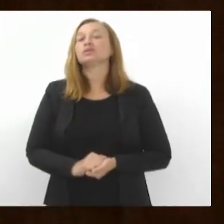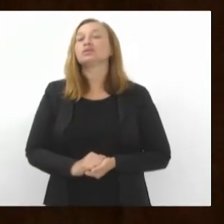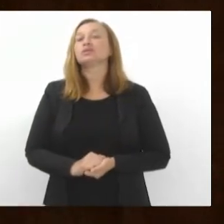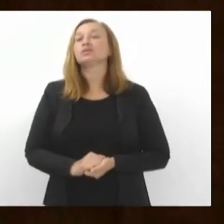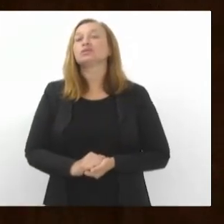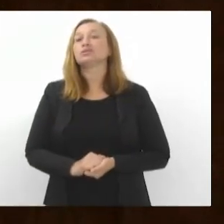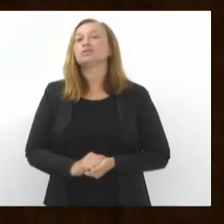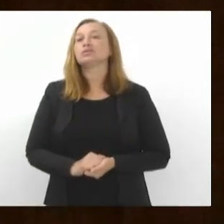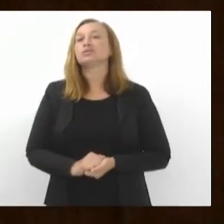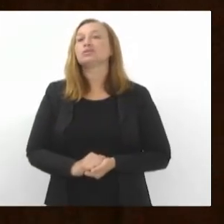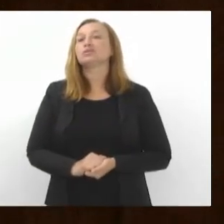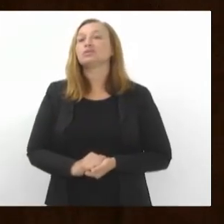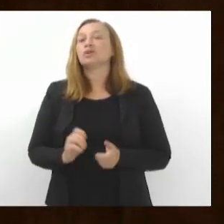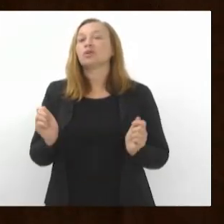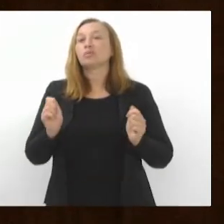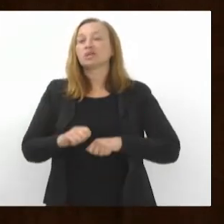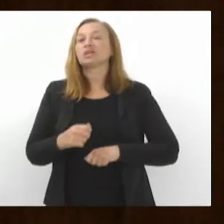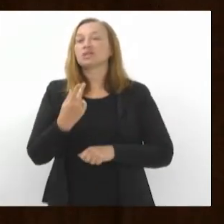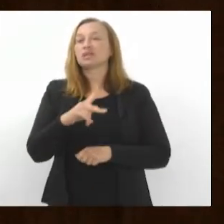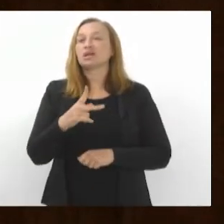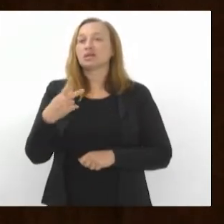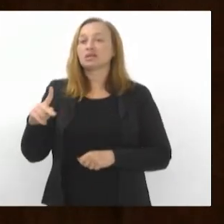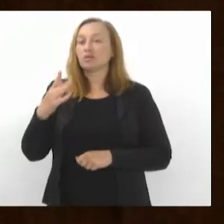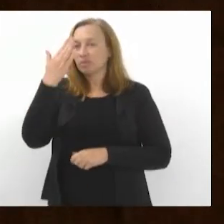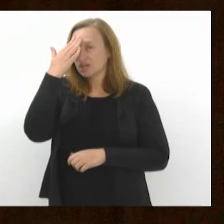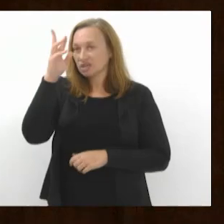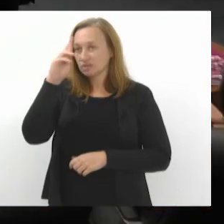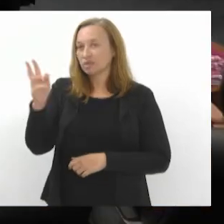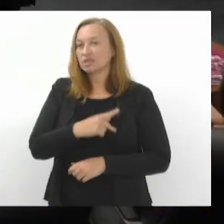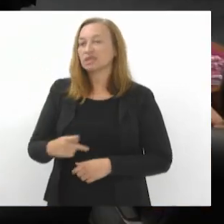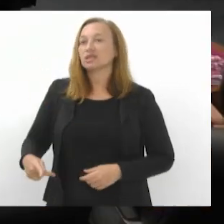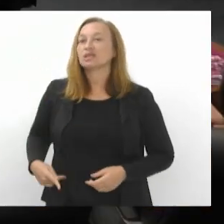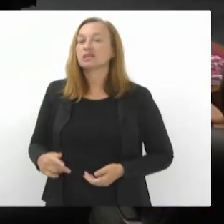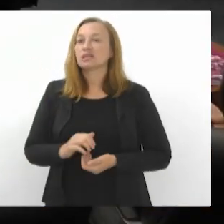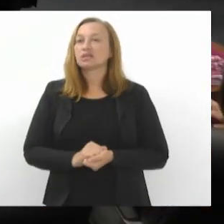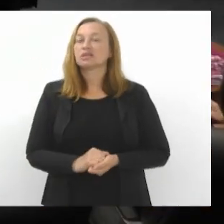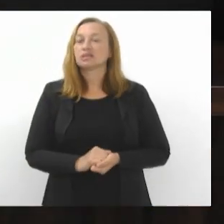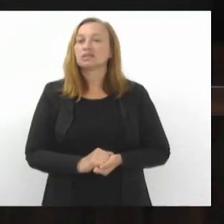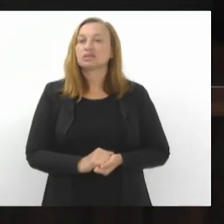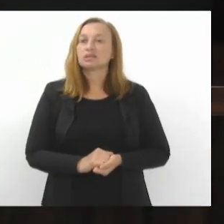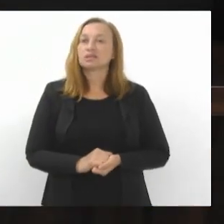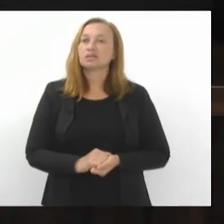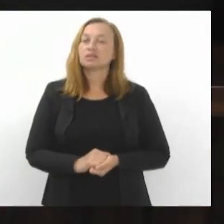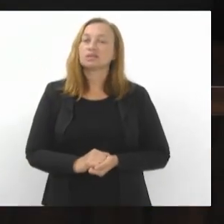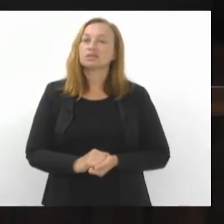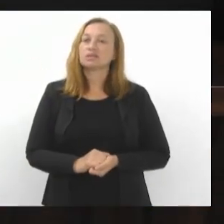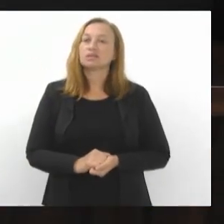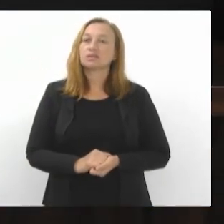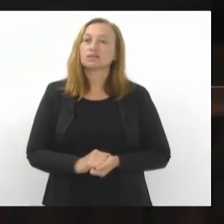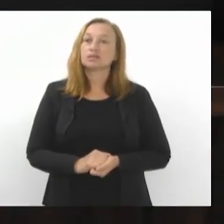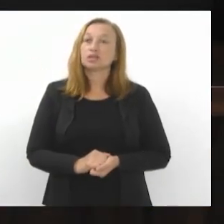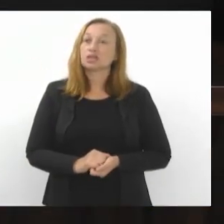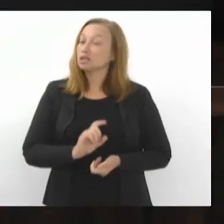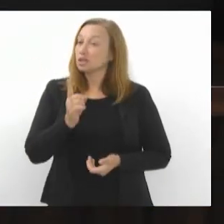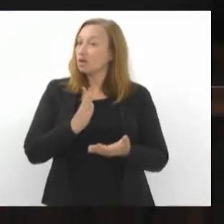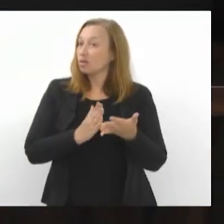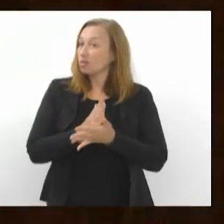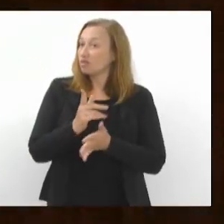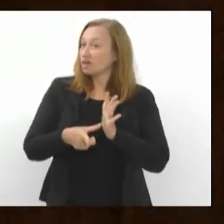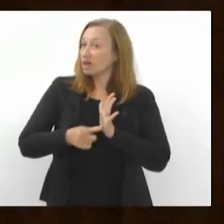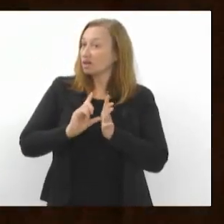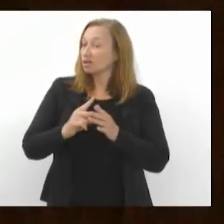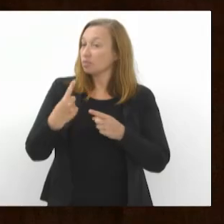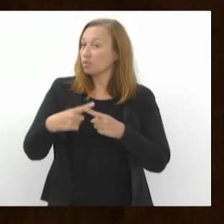legais que são competentes. Muito obrigado, senhor presidente. Obrigado, Vossa Excelência, deputado Luiz Paulo. E não foi aprovado antes